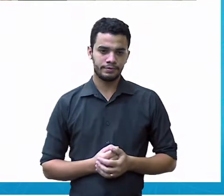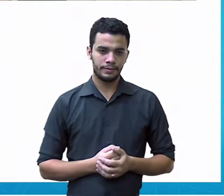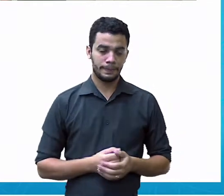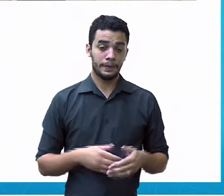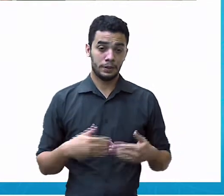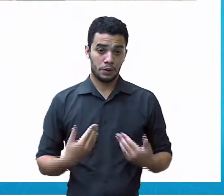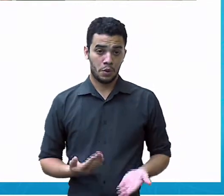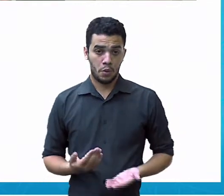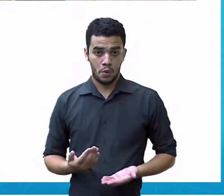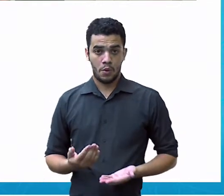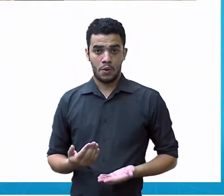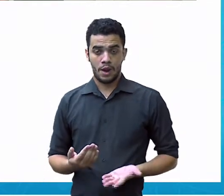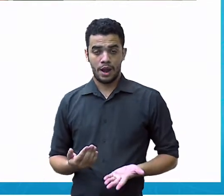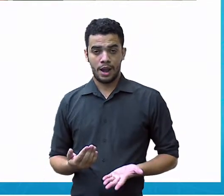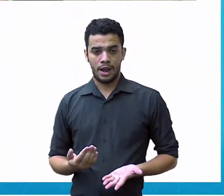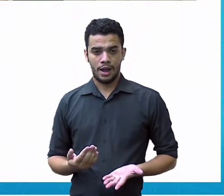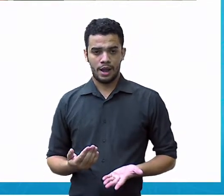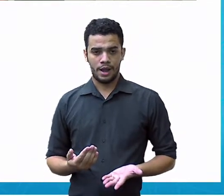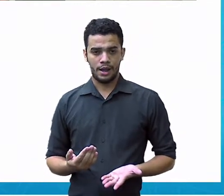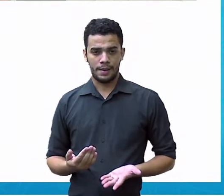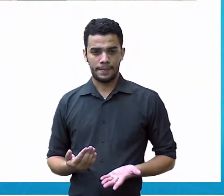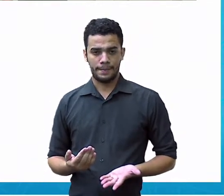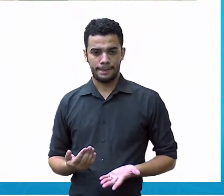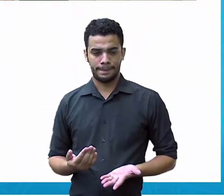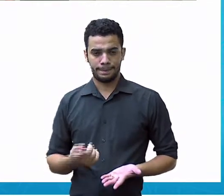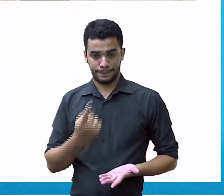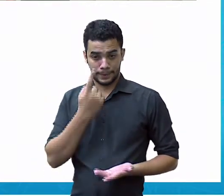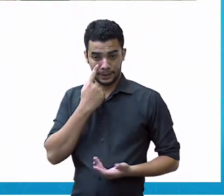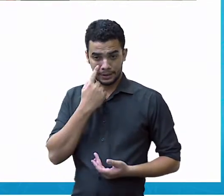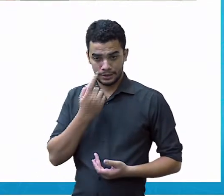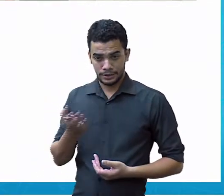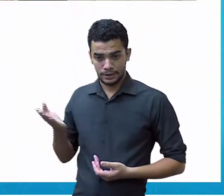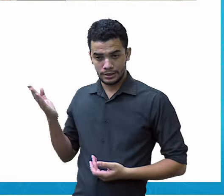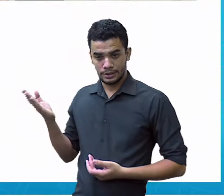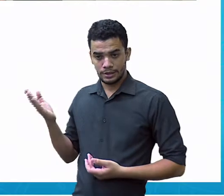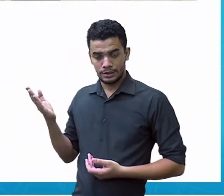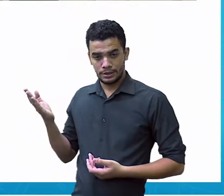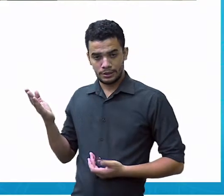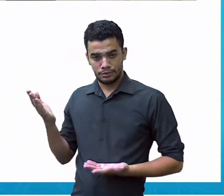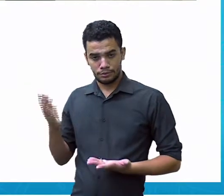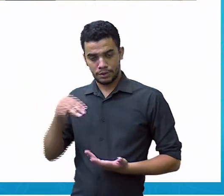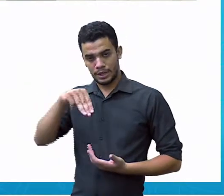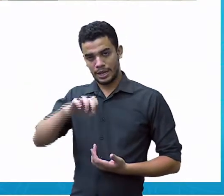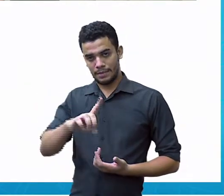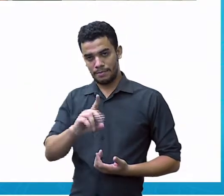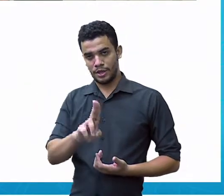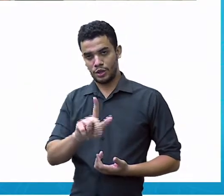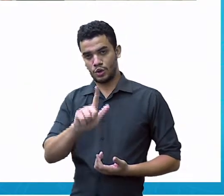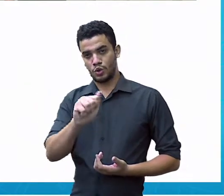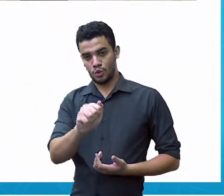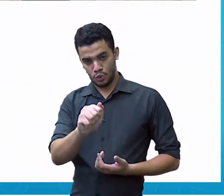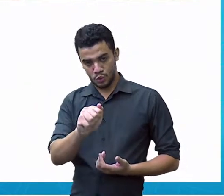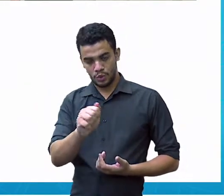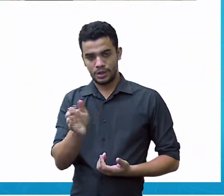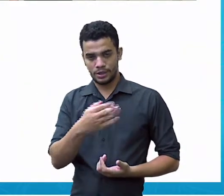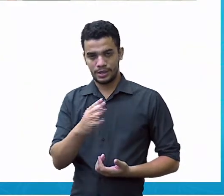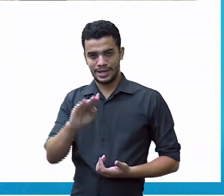arcos reflexos, ou seja, o caminho dos impulsos que provocam as